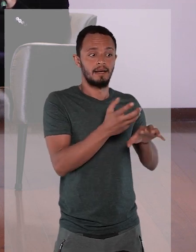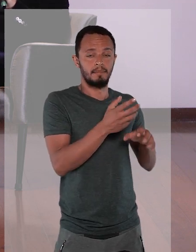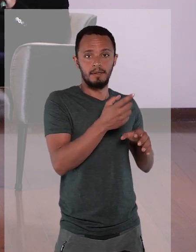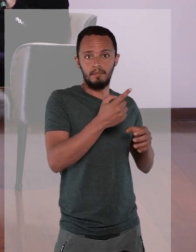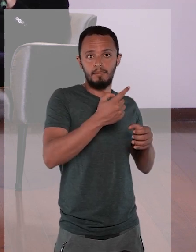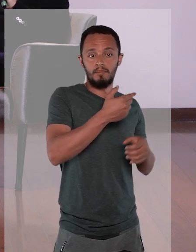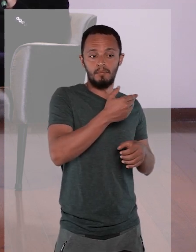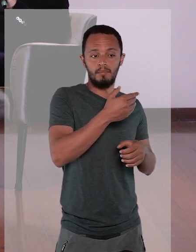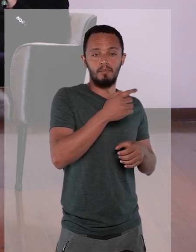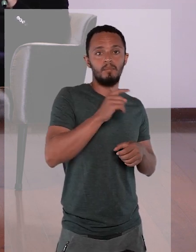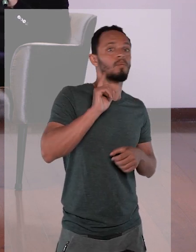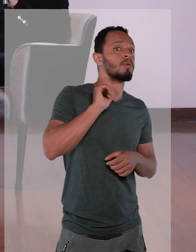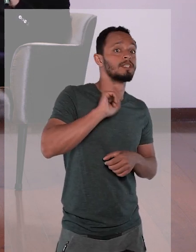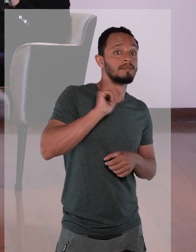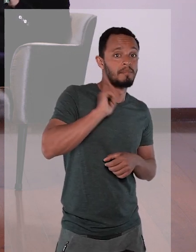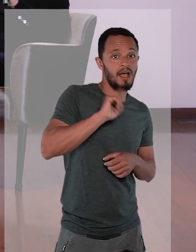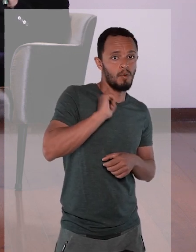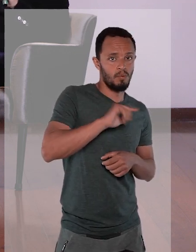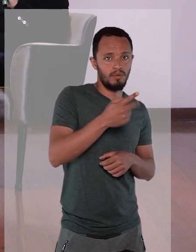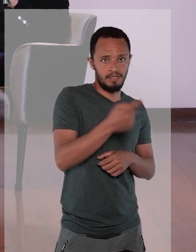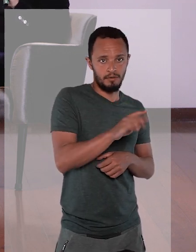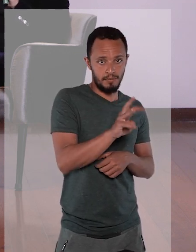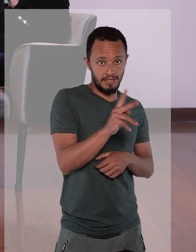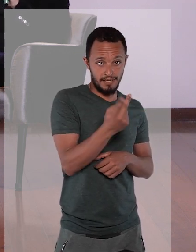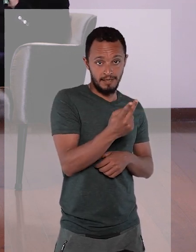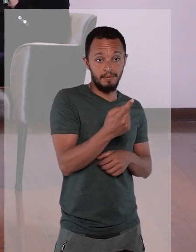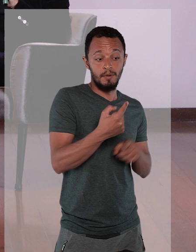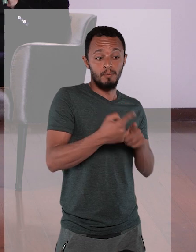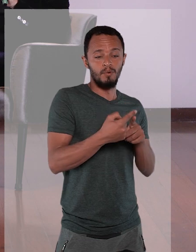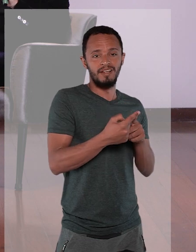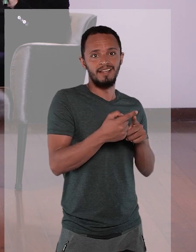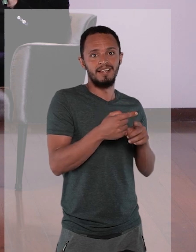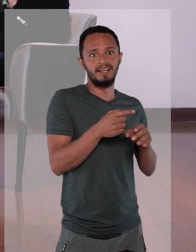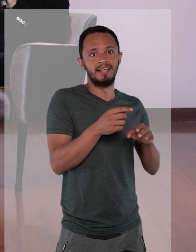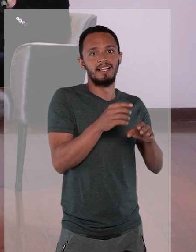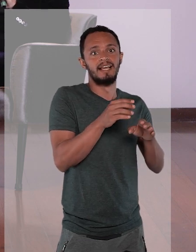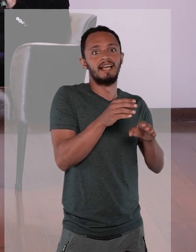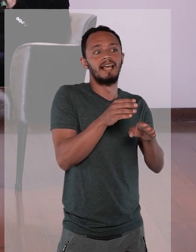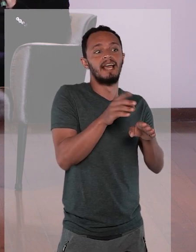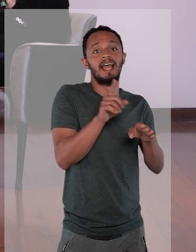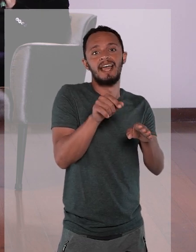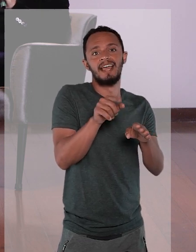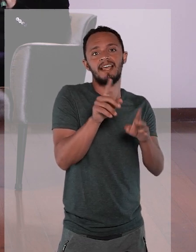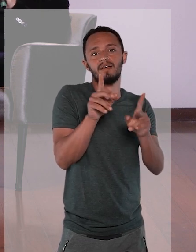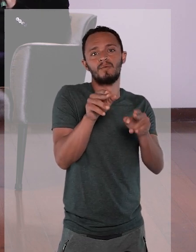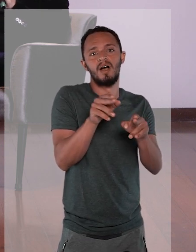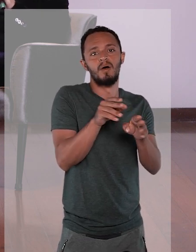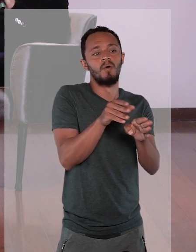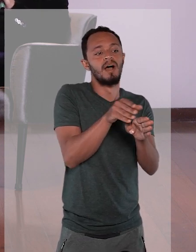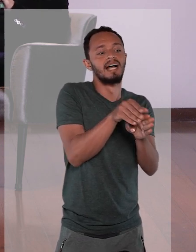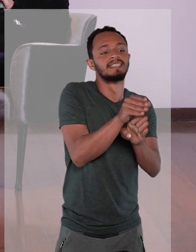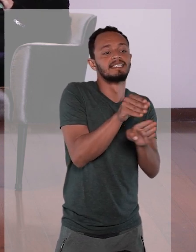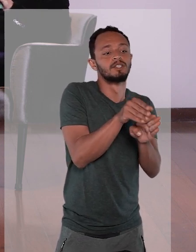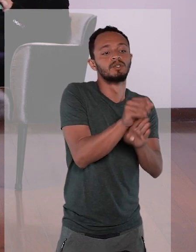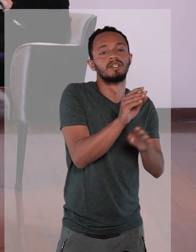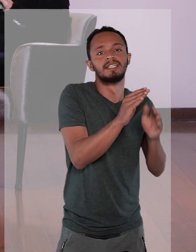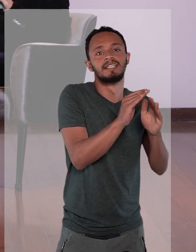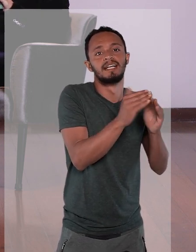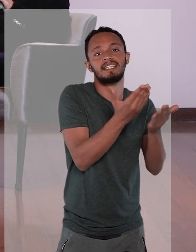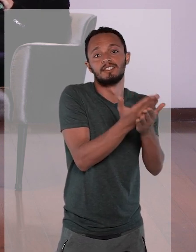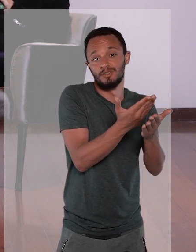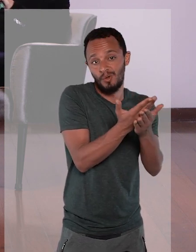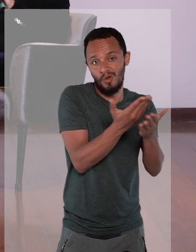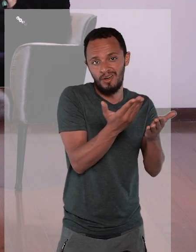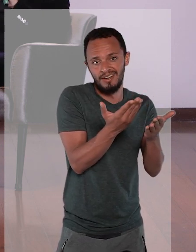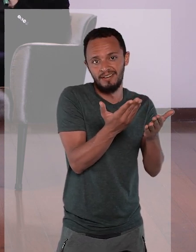nós estávamos ganhando dinheiro fazendo assessoria para as escolas. Né? Então, eu falei, tem que provar